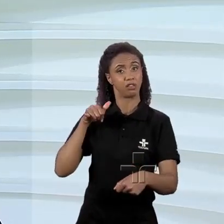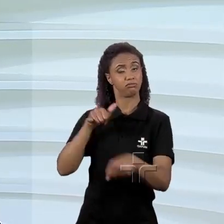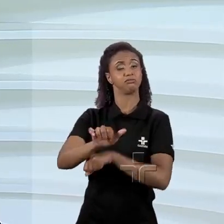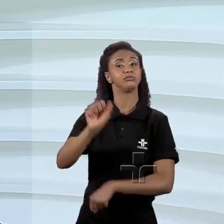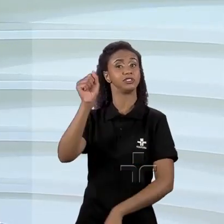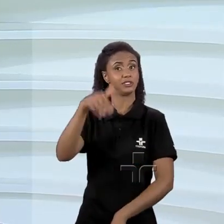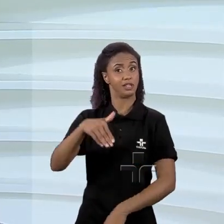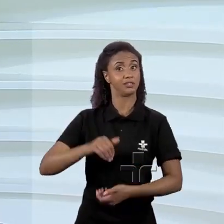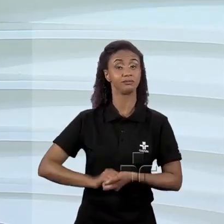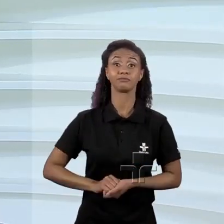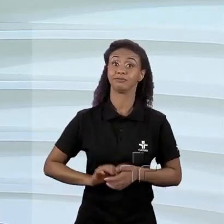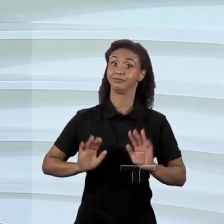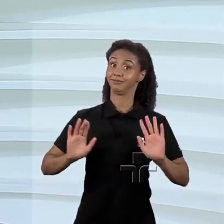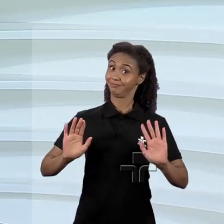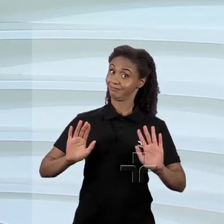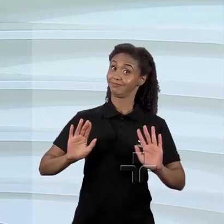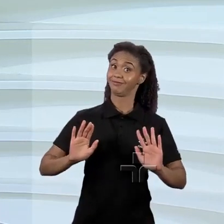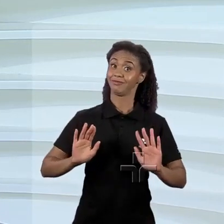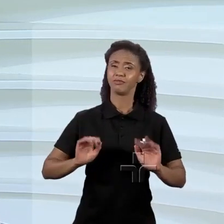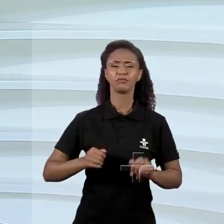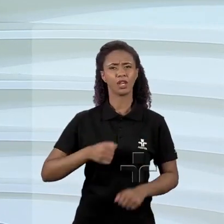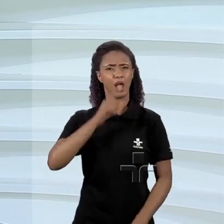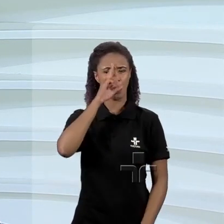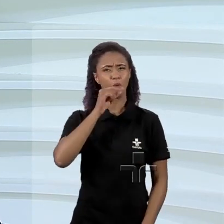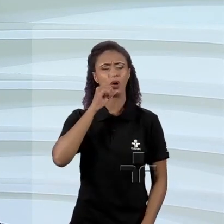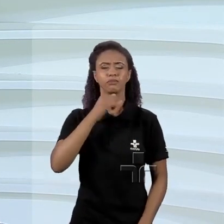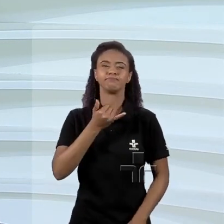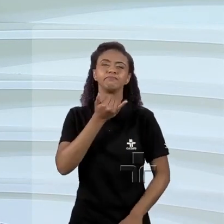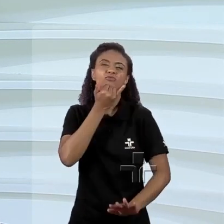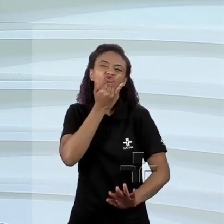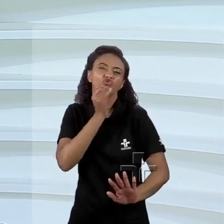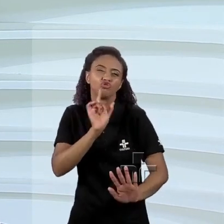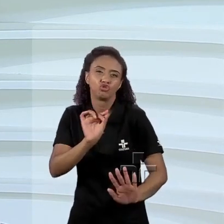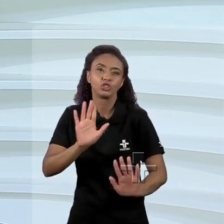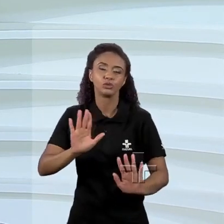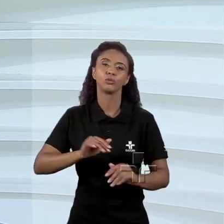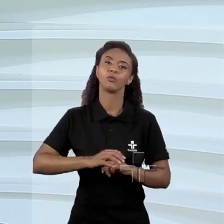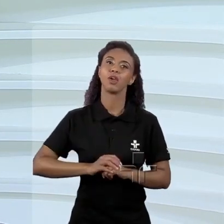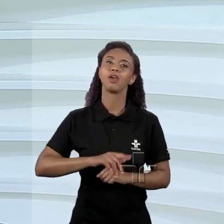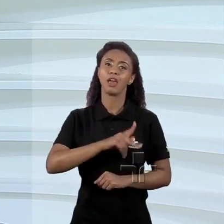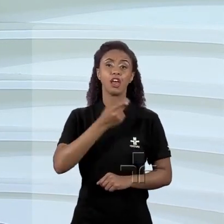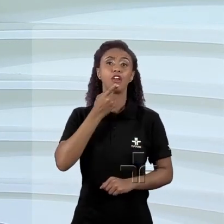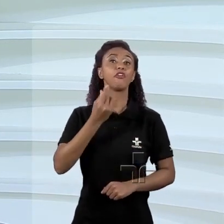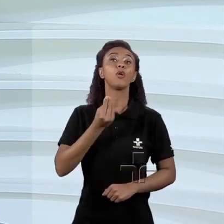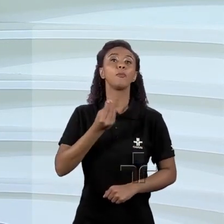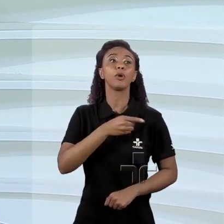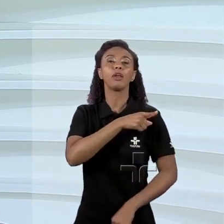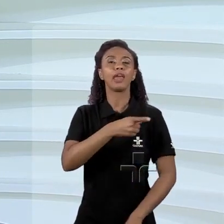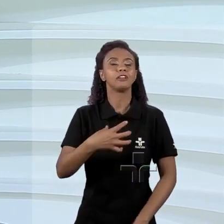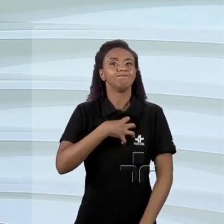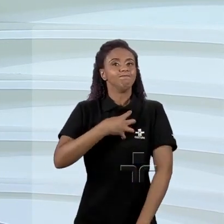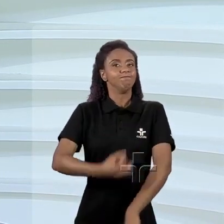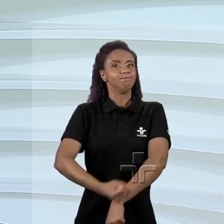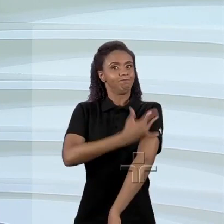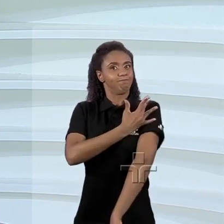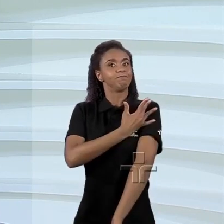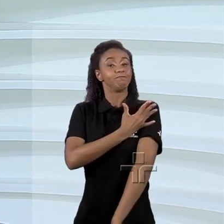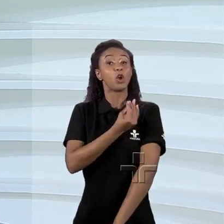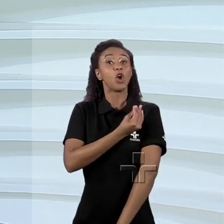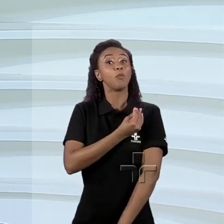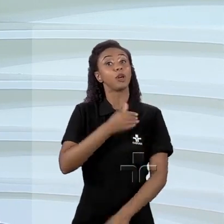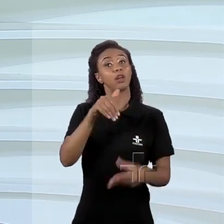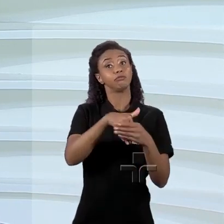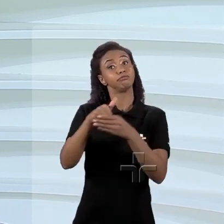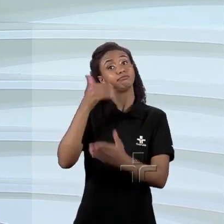que o governador Alckmin, a quem eu perdoo até por essa colocação, numa situação, evidentemente, emocionalmente muito difícil, porque ele perdeu a